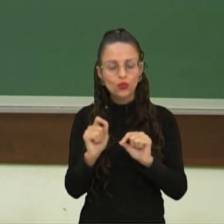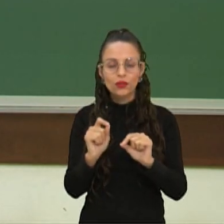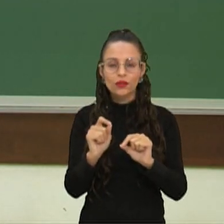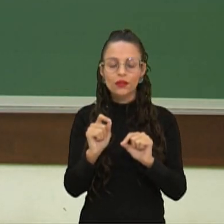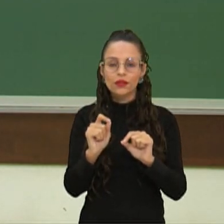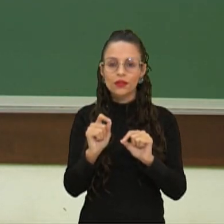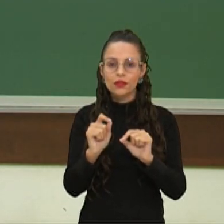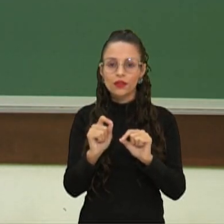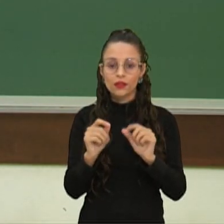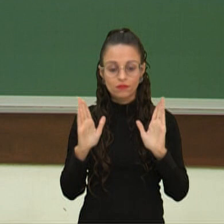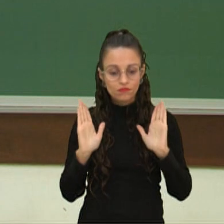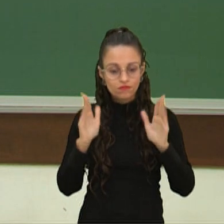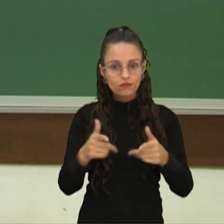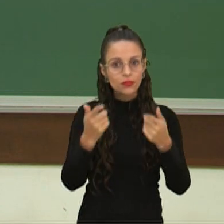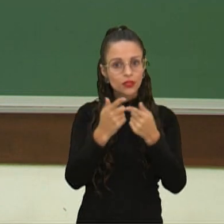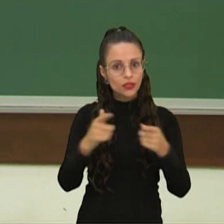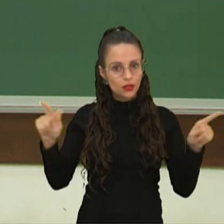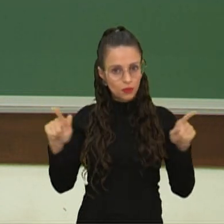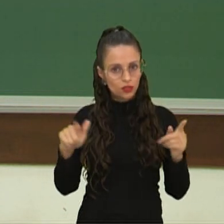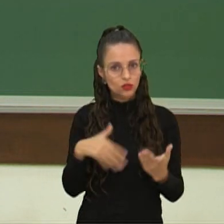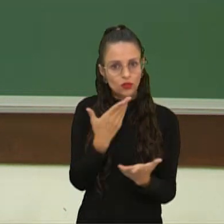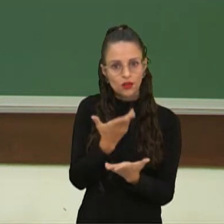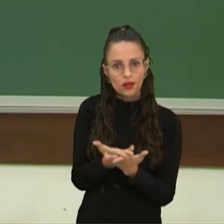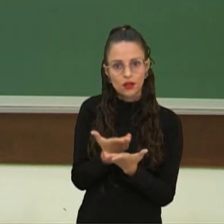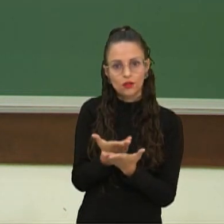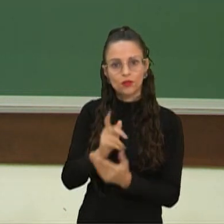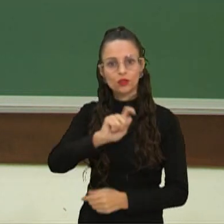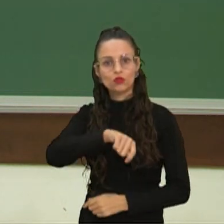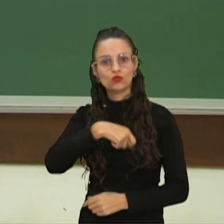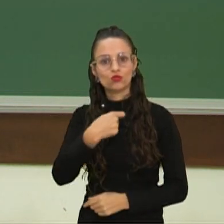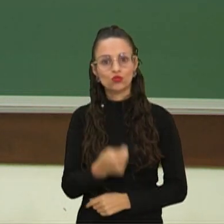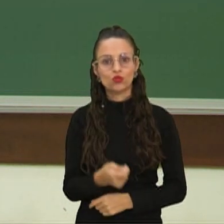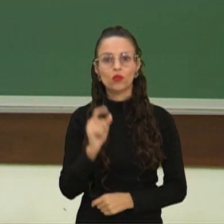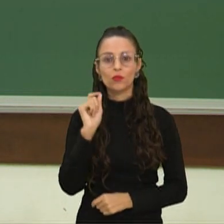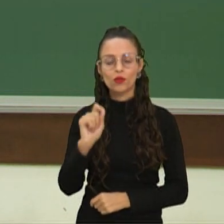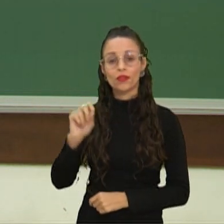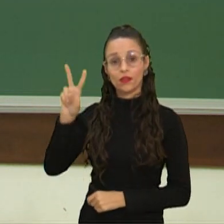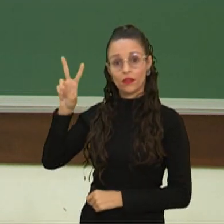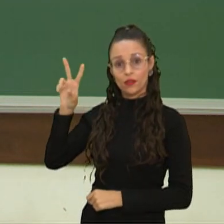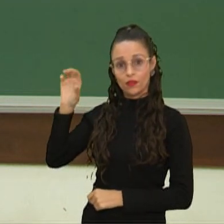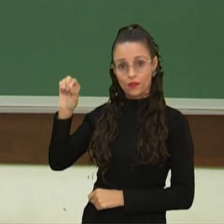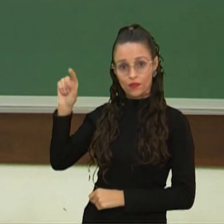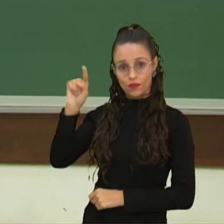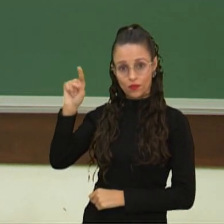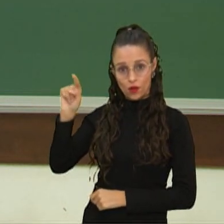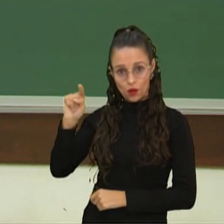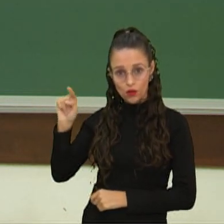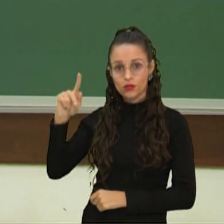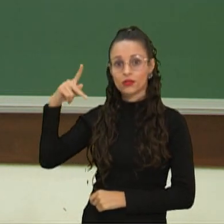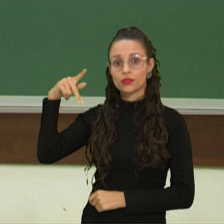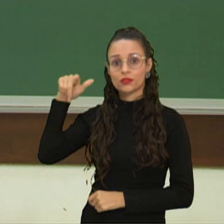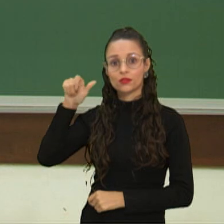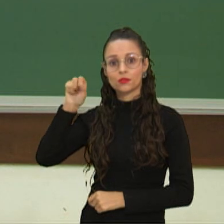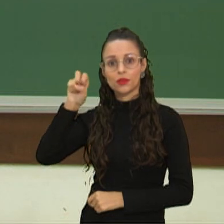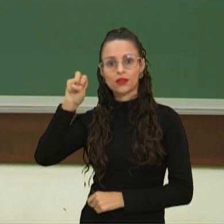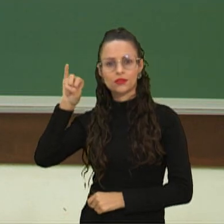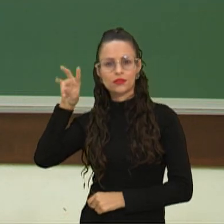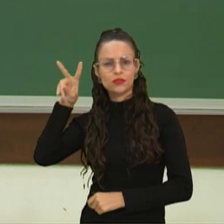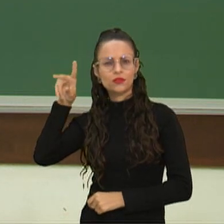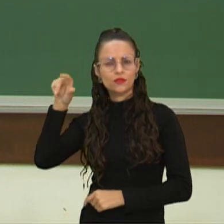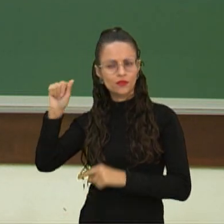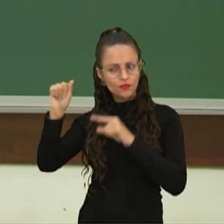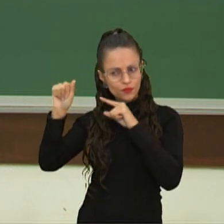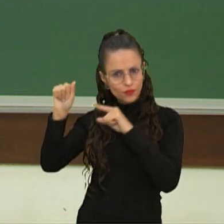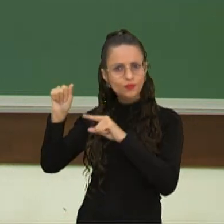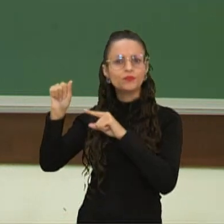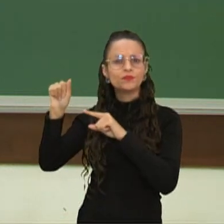nosso ponto gramatical da nossa aula, onde a gente vai conversar um pouco sobre a voz passiva, tá bom? E para a gente poder iniciar o assunto,